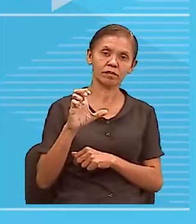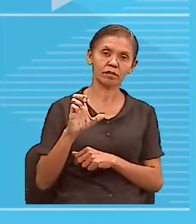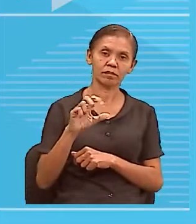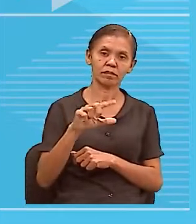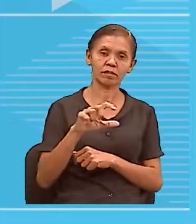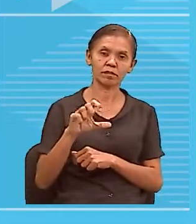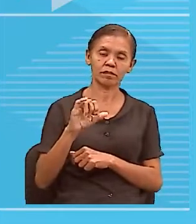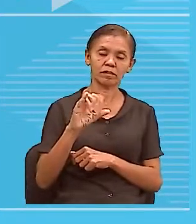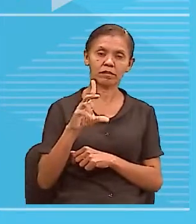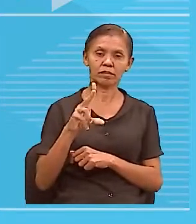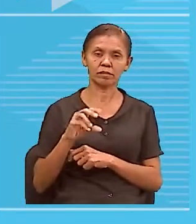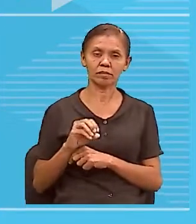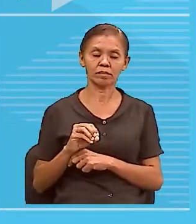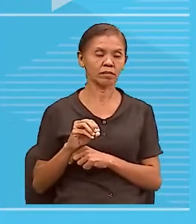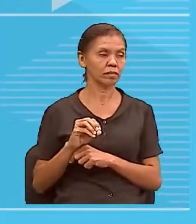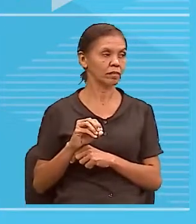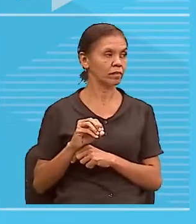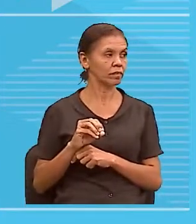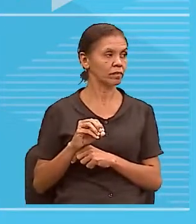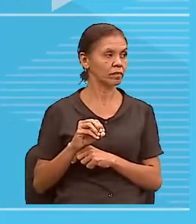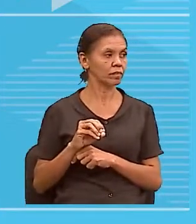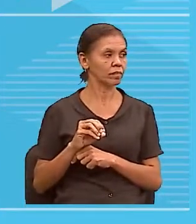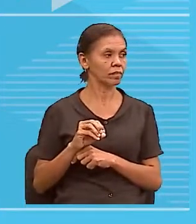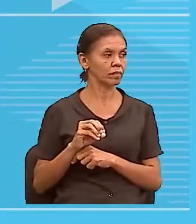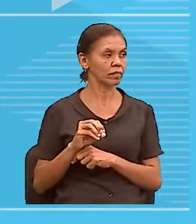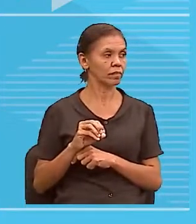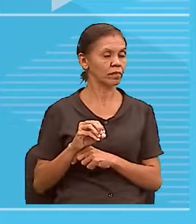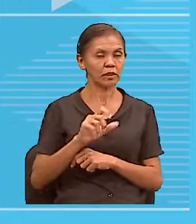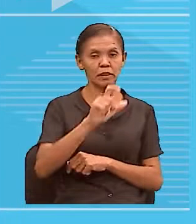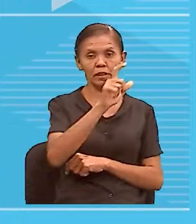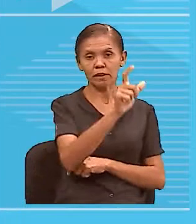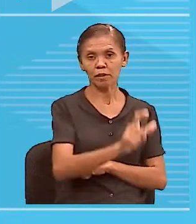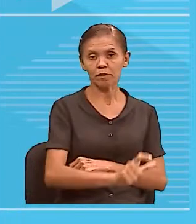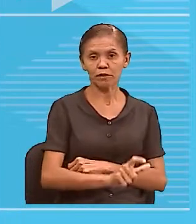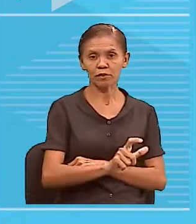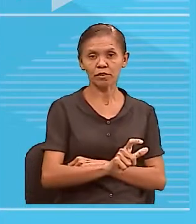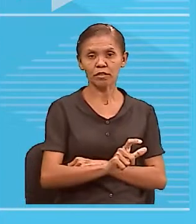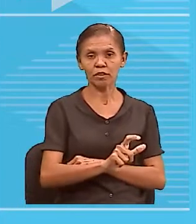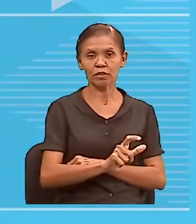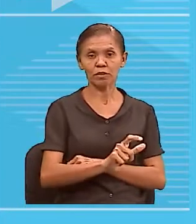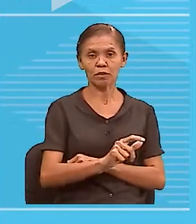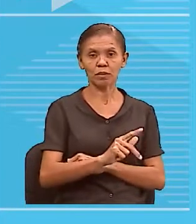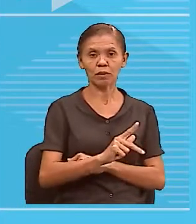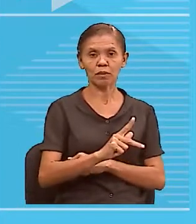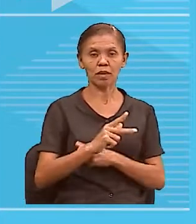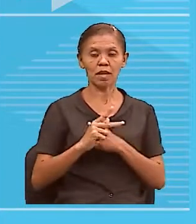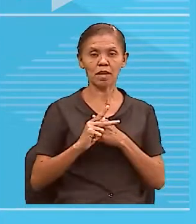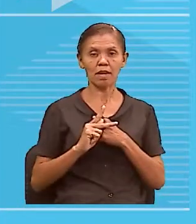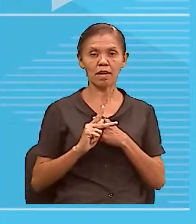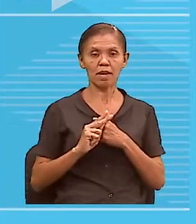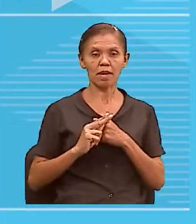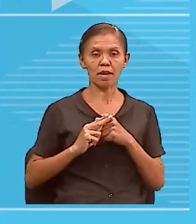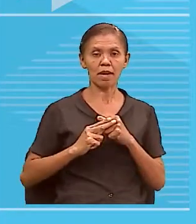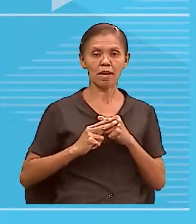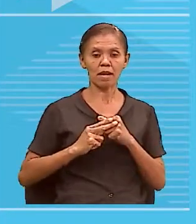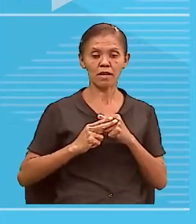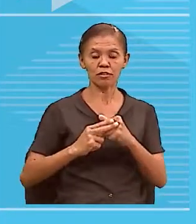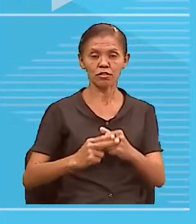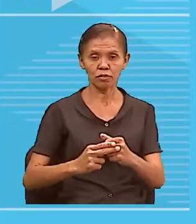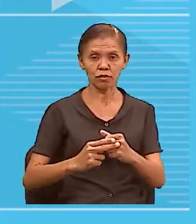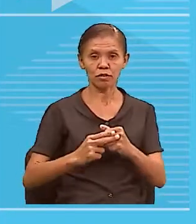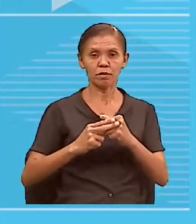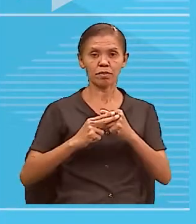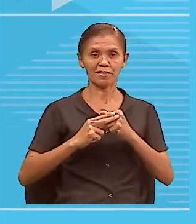reflexivo serve para dizer que o sujeito prática e sofre a ação e como no português